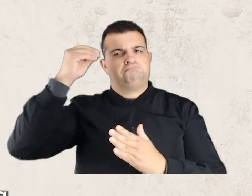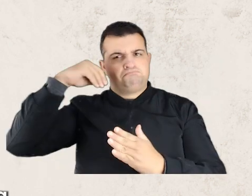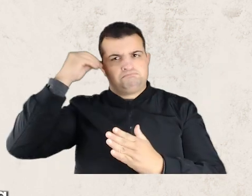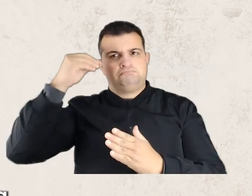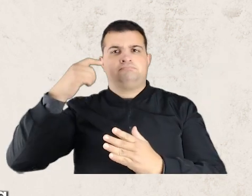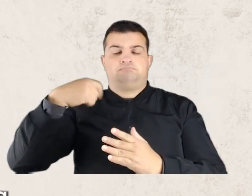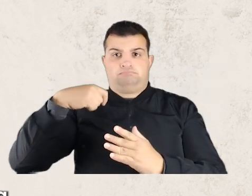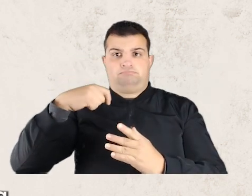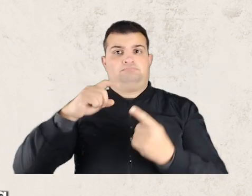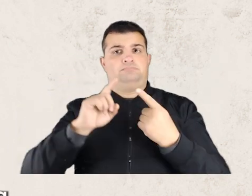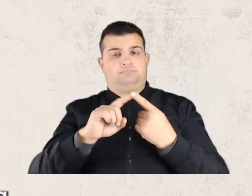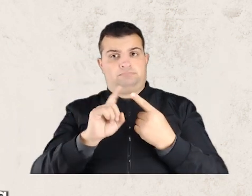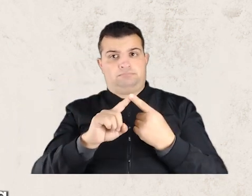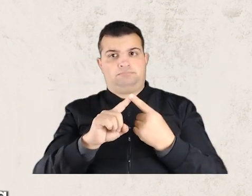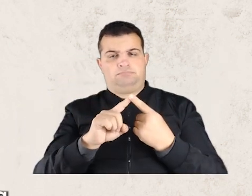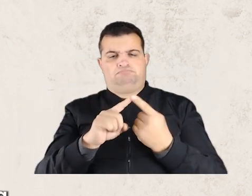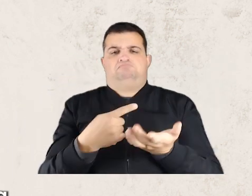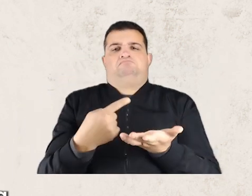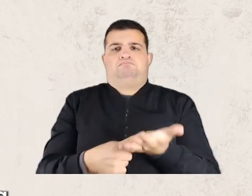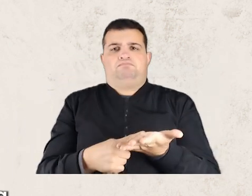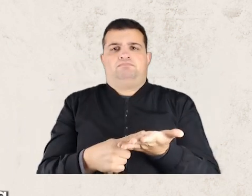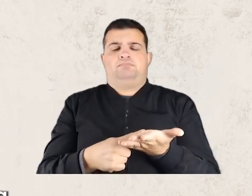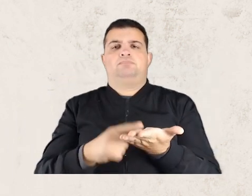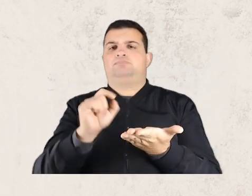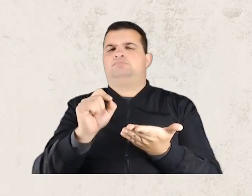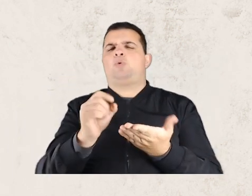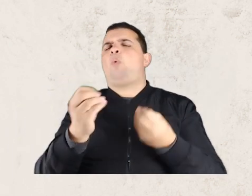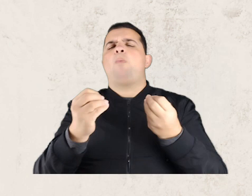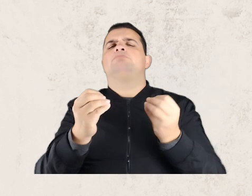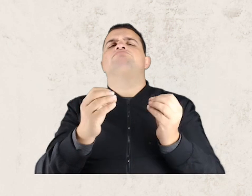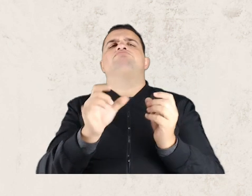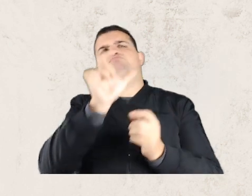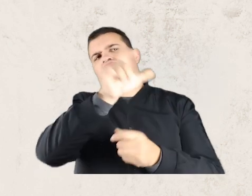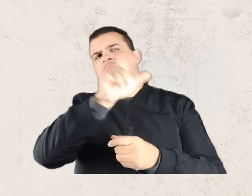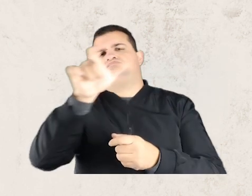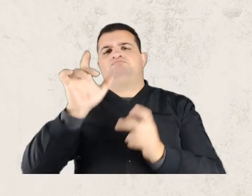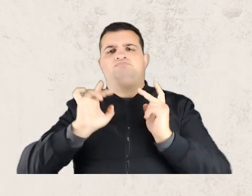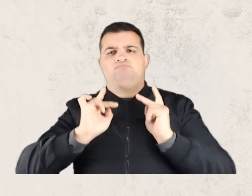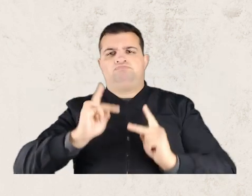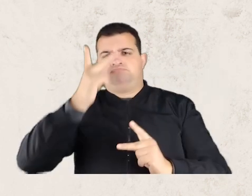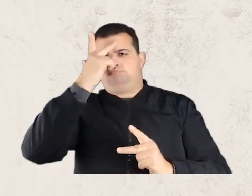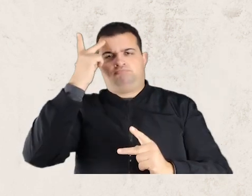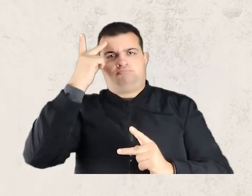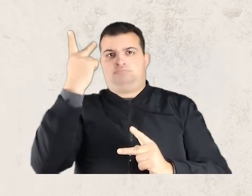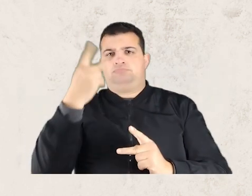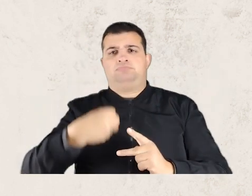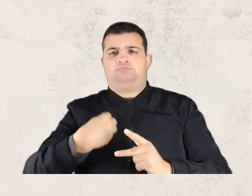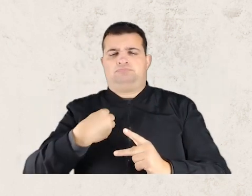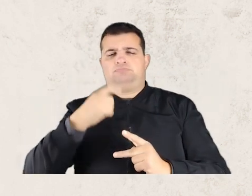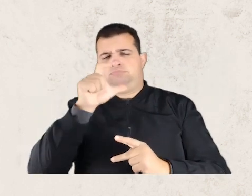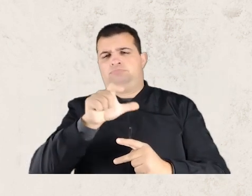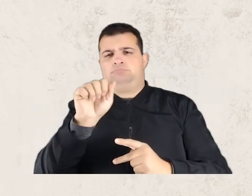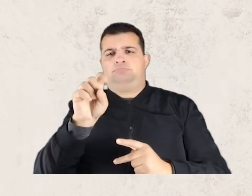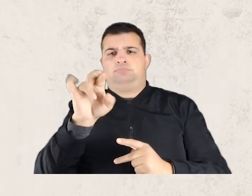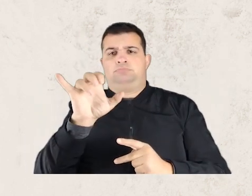Toda a psicologia deveria, em primeiro lugar, estar comprometida, né, com a realidade, com as pessoas, né, e os modos de